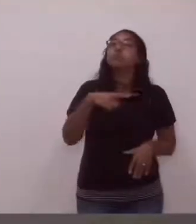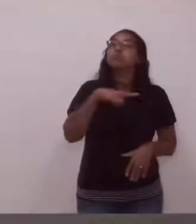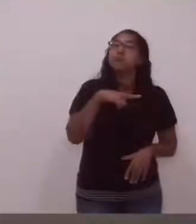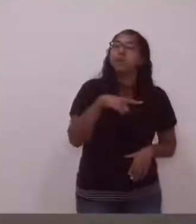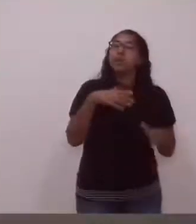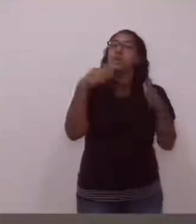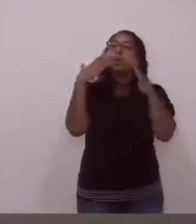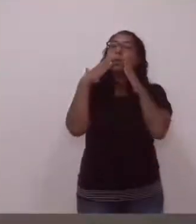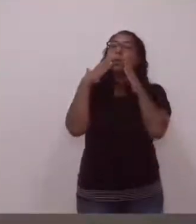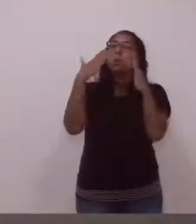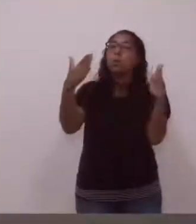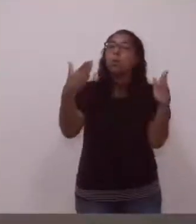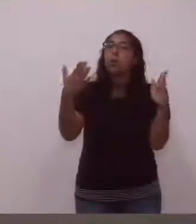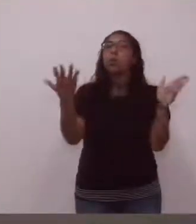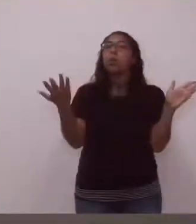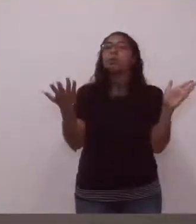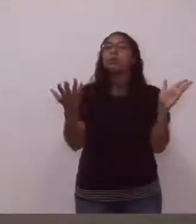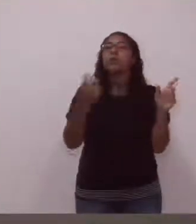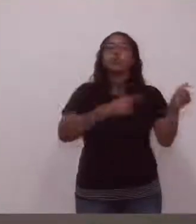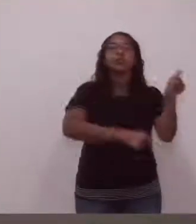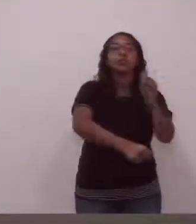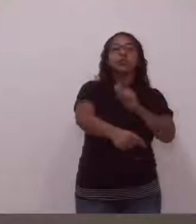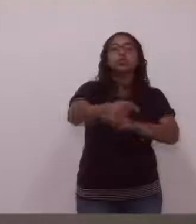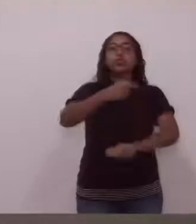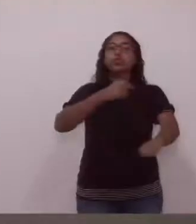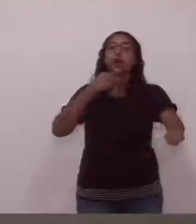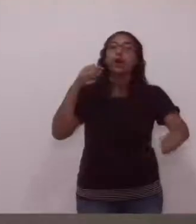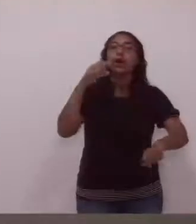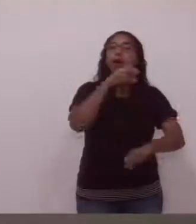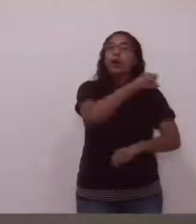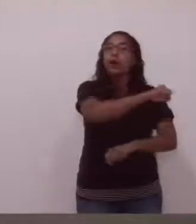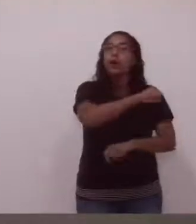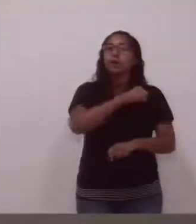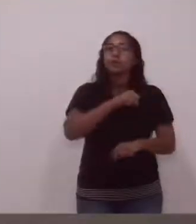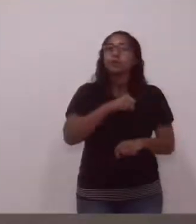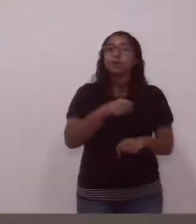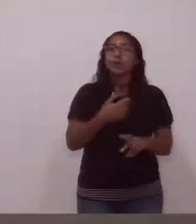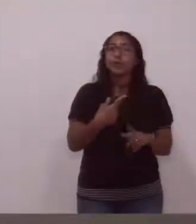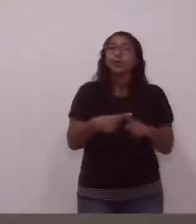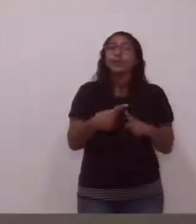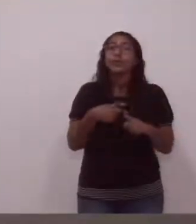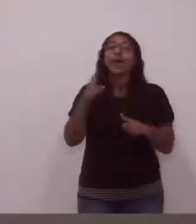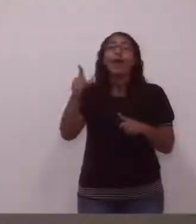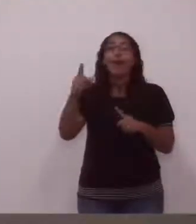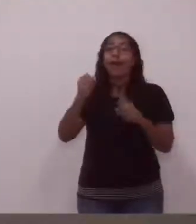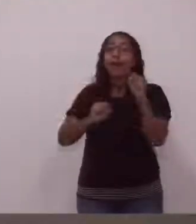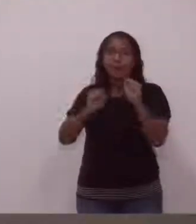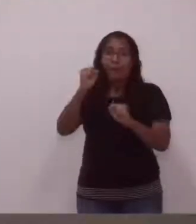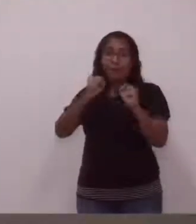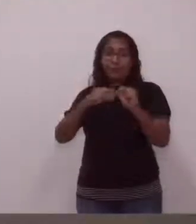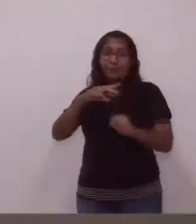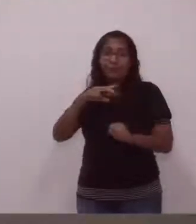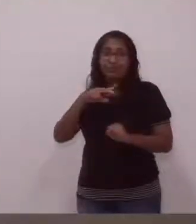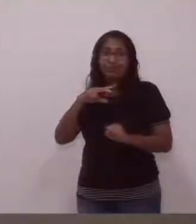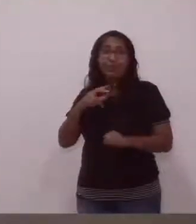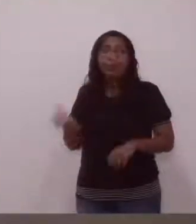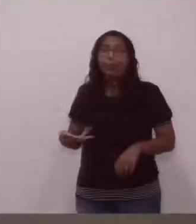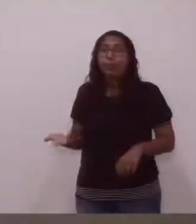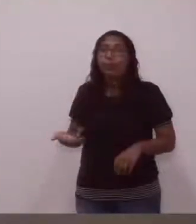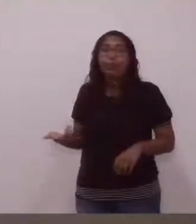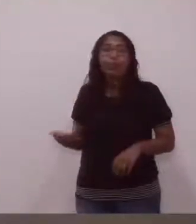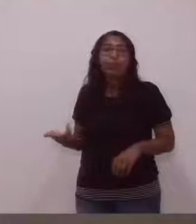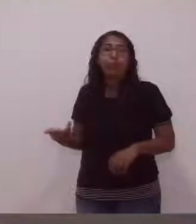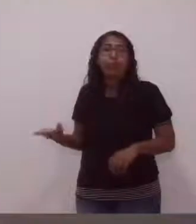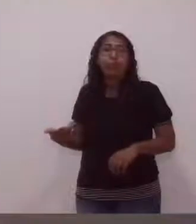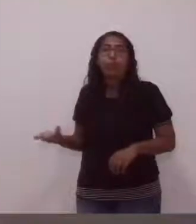da gestão pública ágil, porque a atividade privada está muito ágil, tudo está correndo muito rápido, e